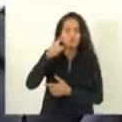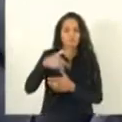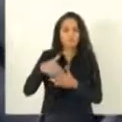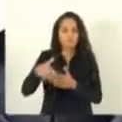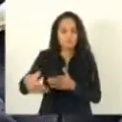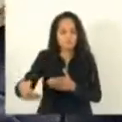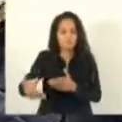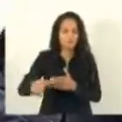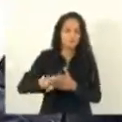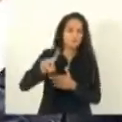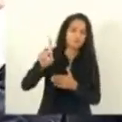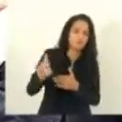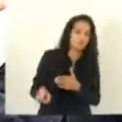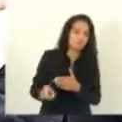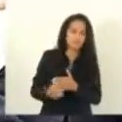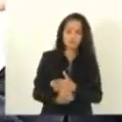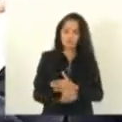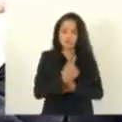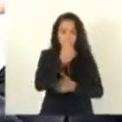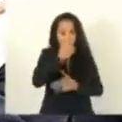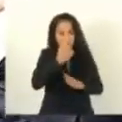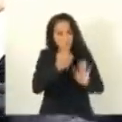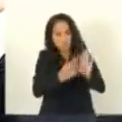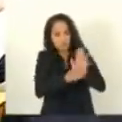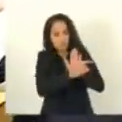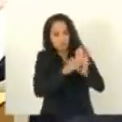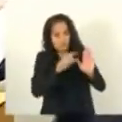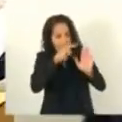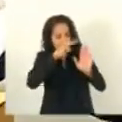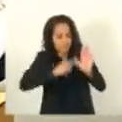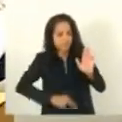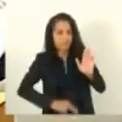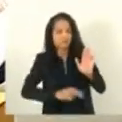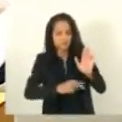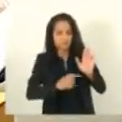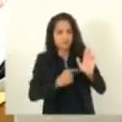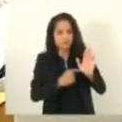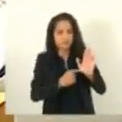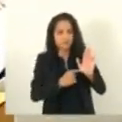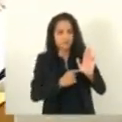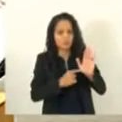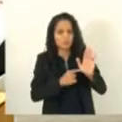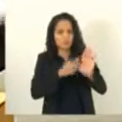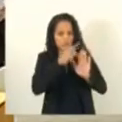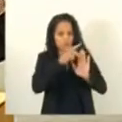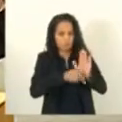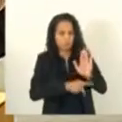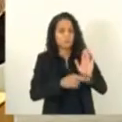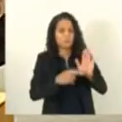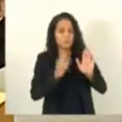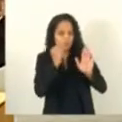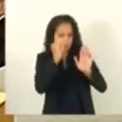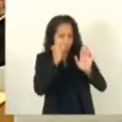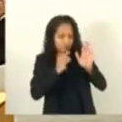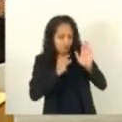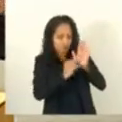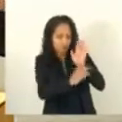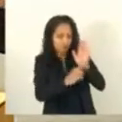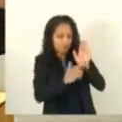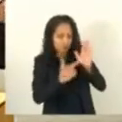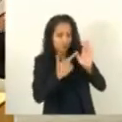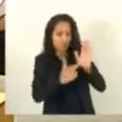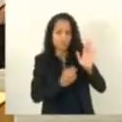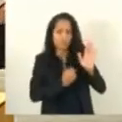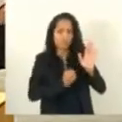feito. O único item desse projeto que eu acho que caberia realmente o veto seria o